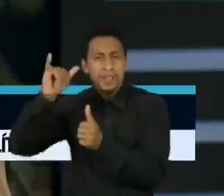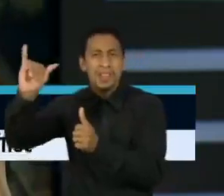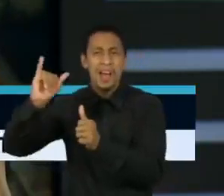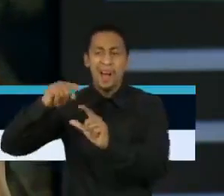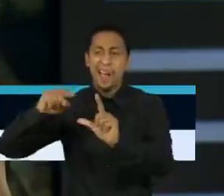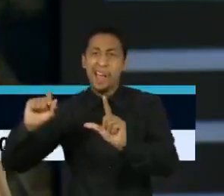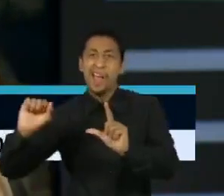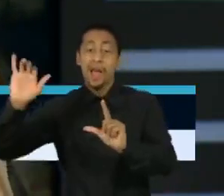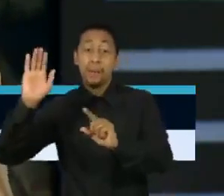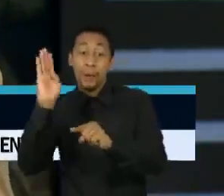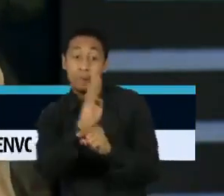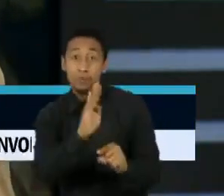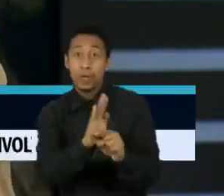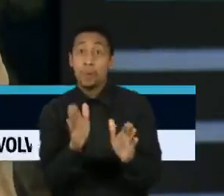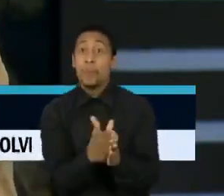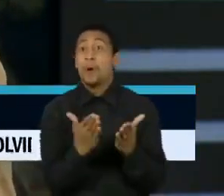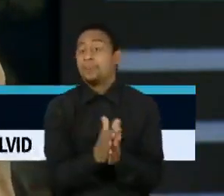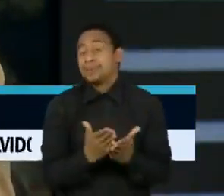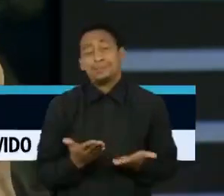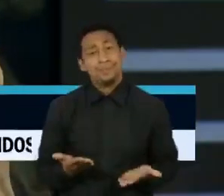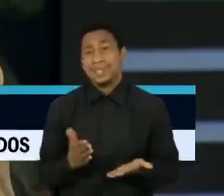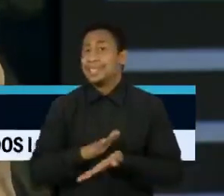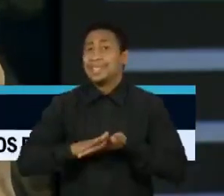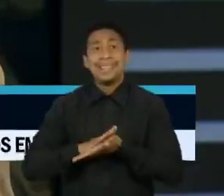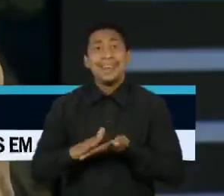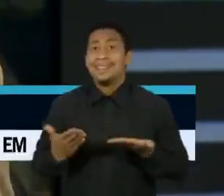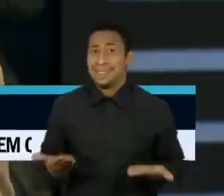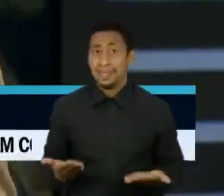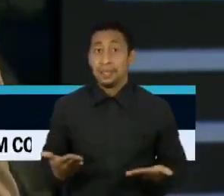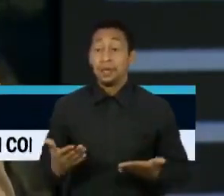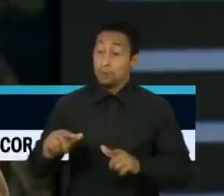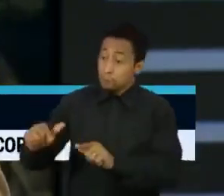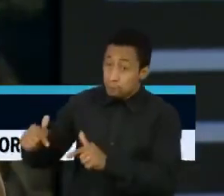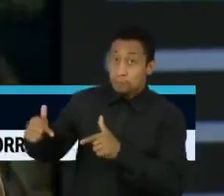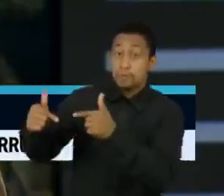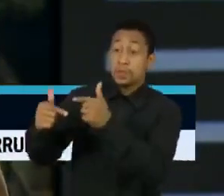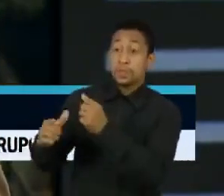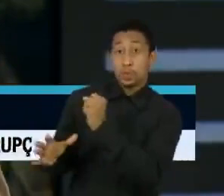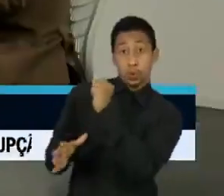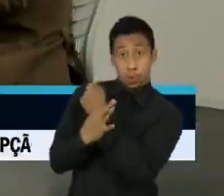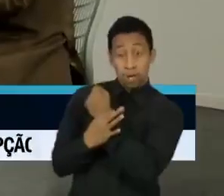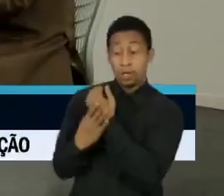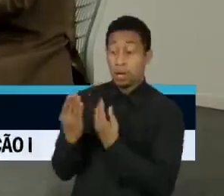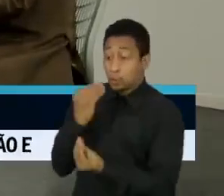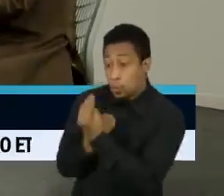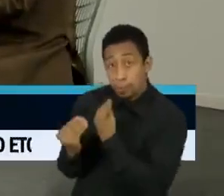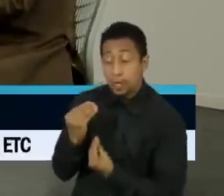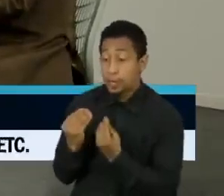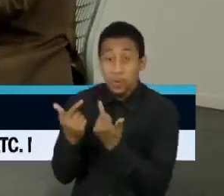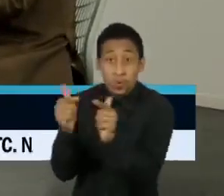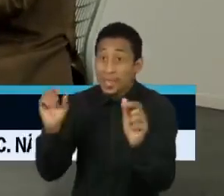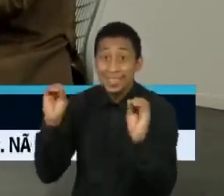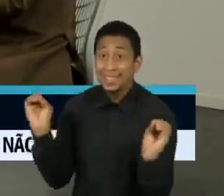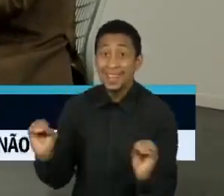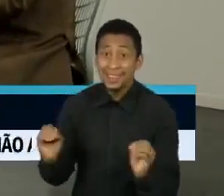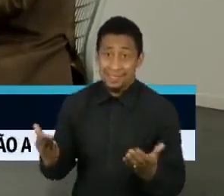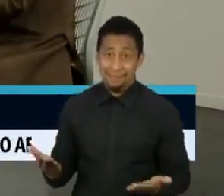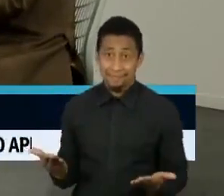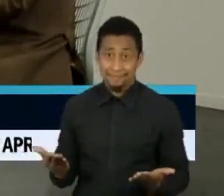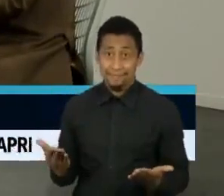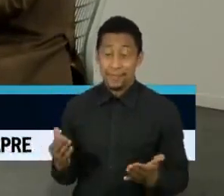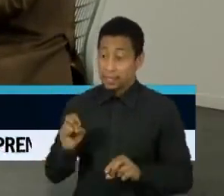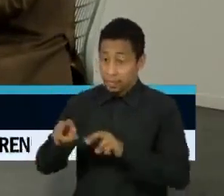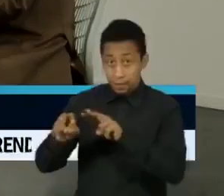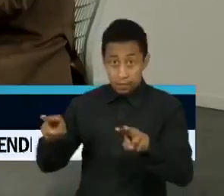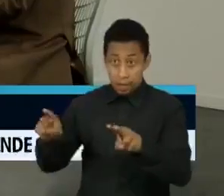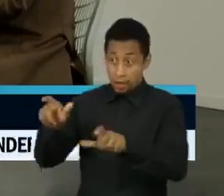as classes mais baixas. Por exemplo, desapareceu qualquer política de segurança alimentar. Quando a gente vê as pessoas de